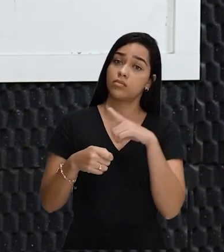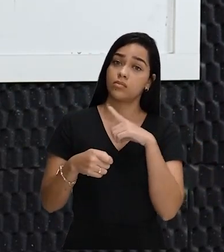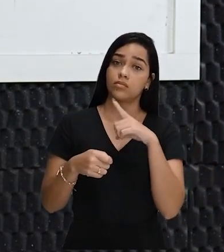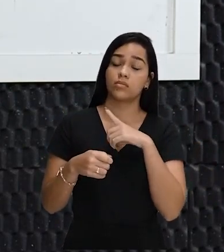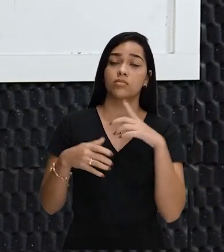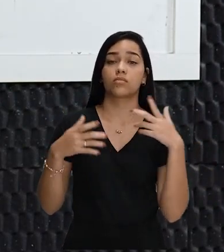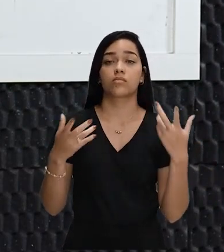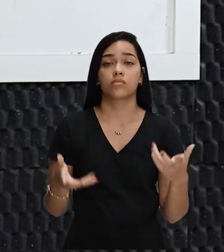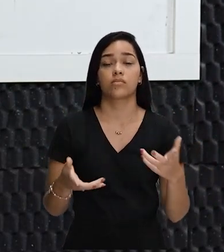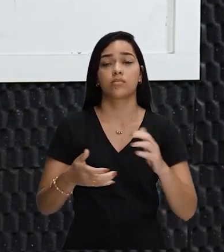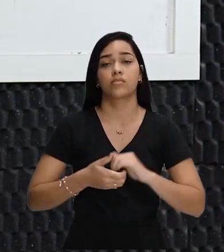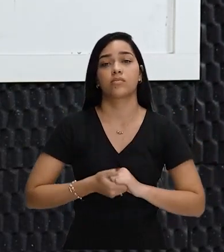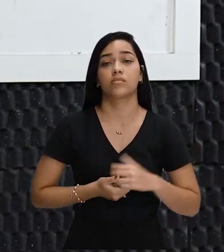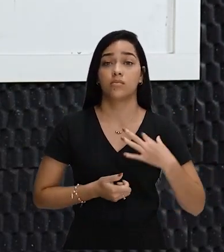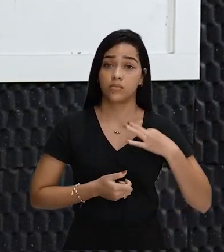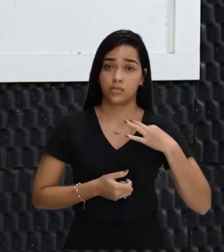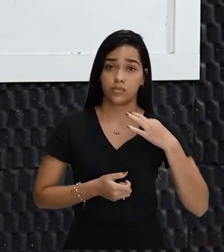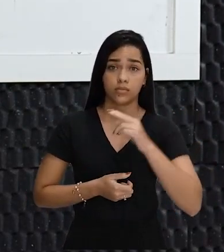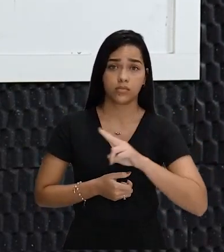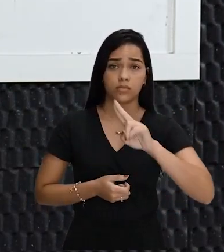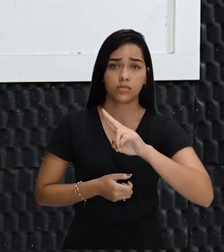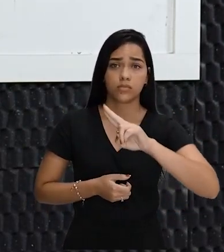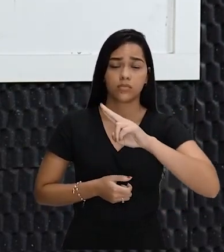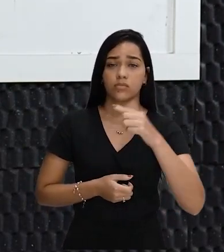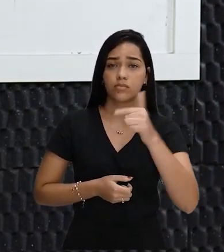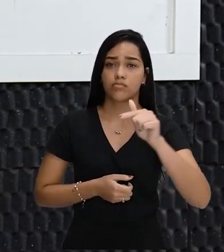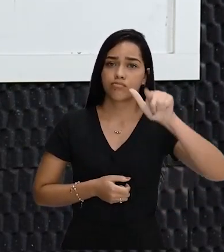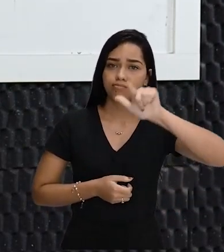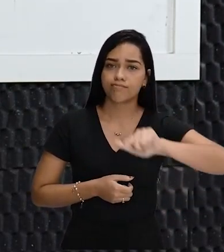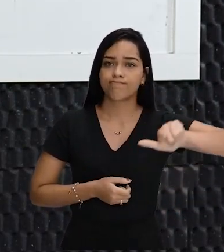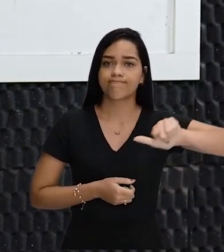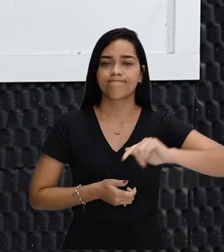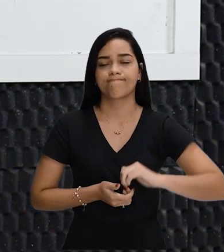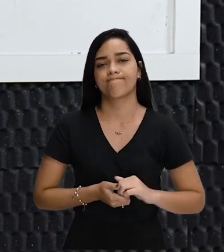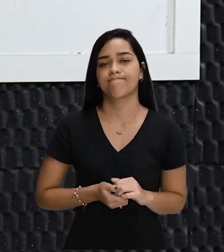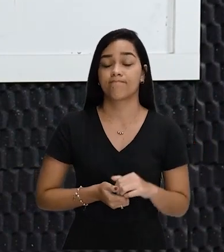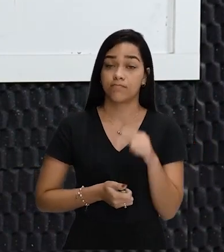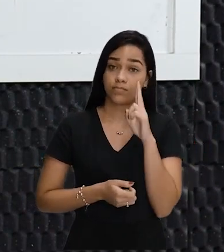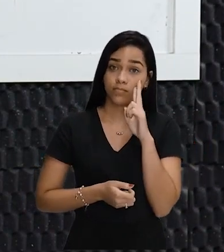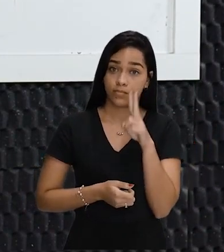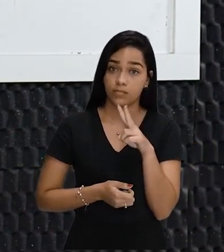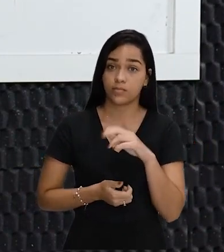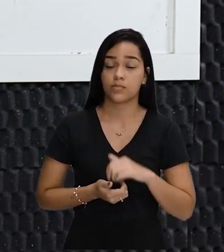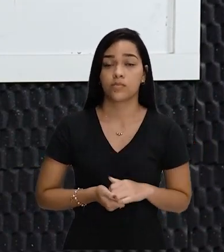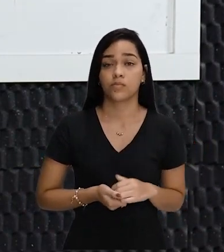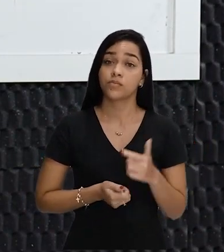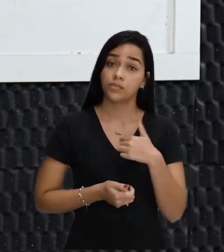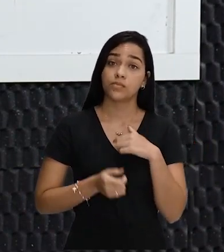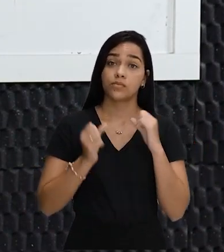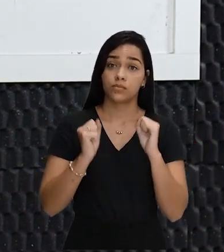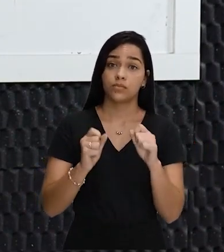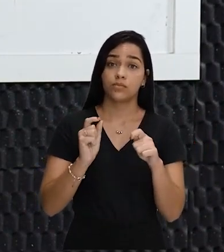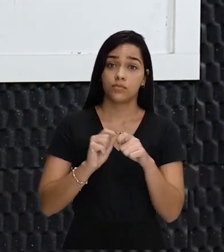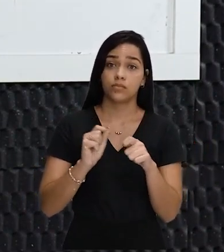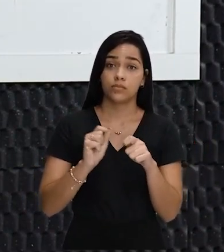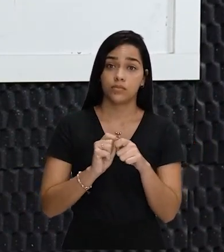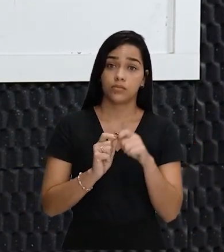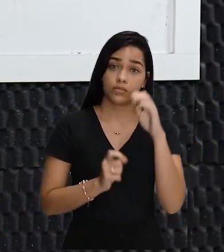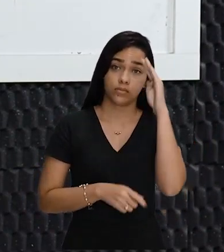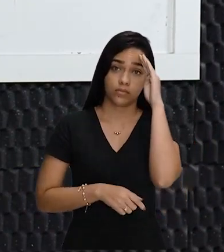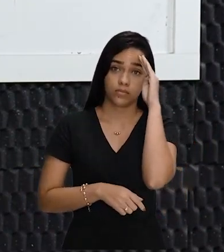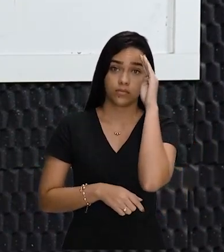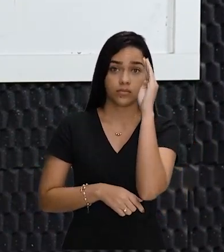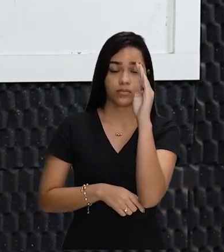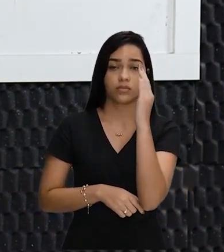tenho de me vestir sem repetições Então veja bem eu posso fazer isso através do